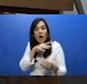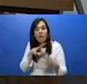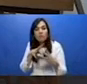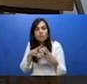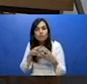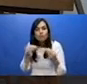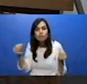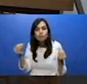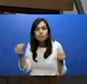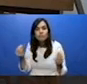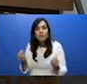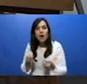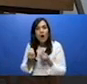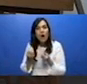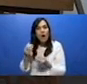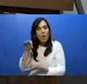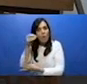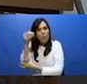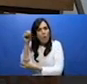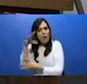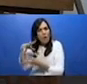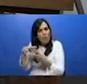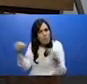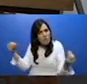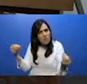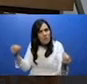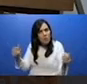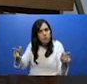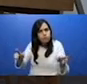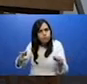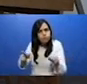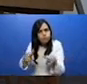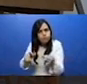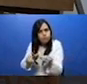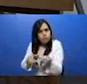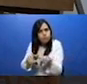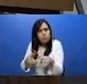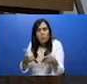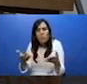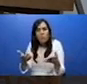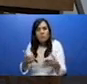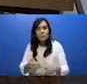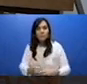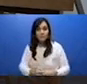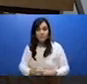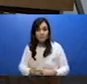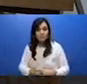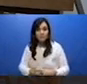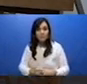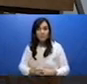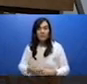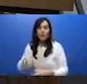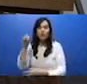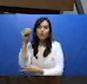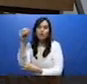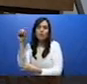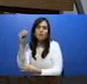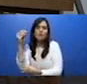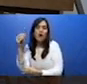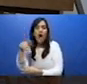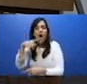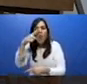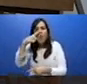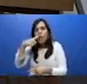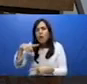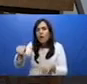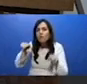mais, como os dinossauros, né? Estão em extinção, como dinossauros, mamutes,